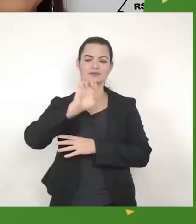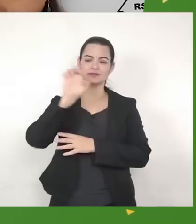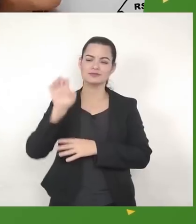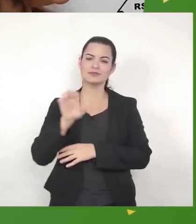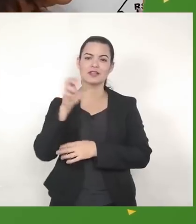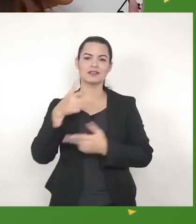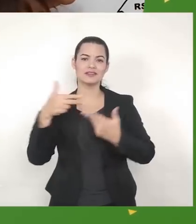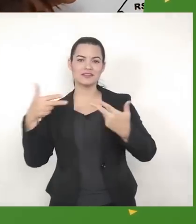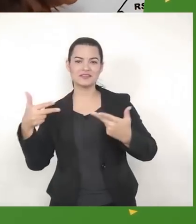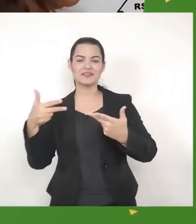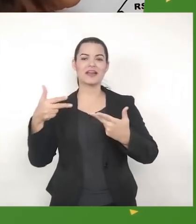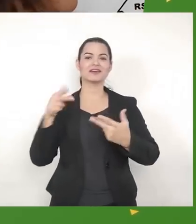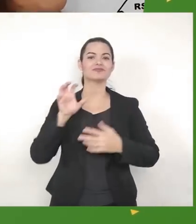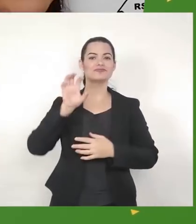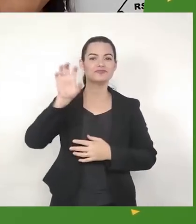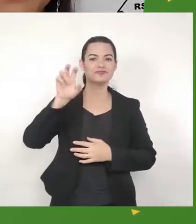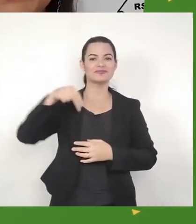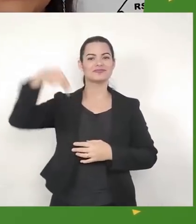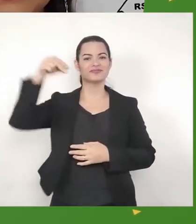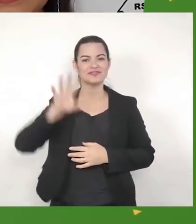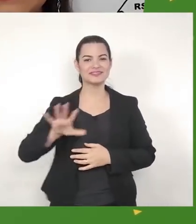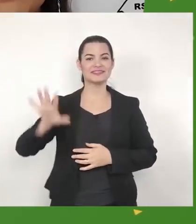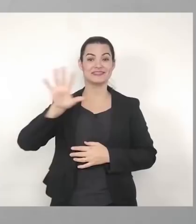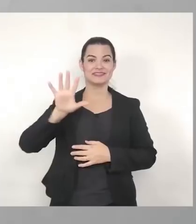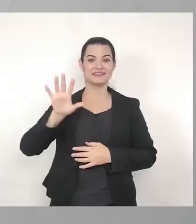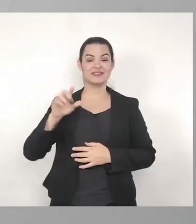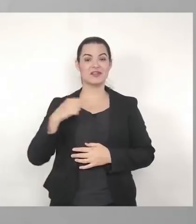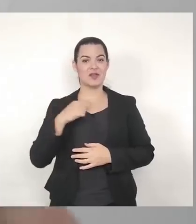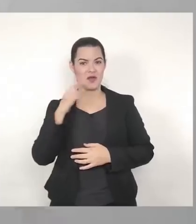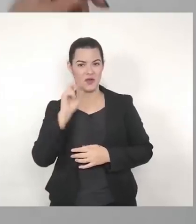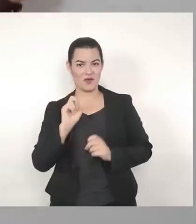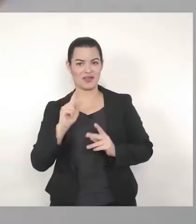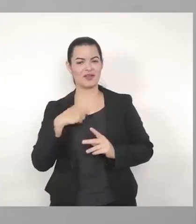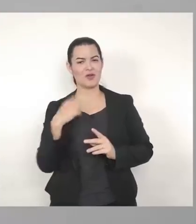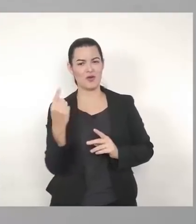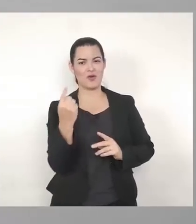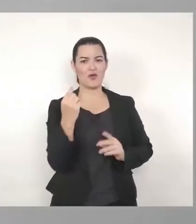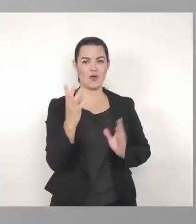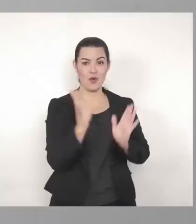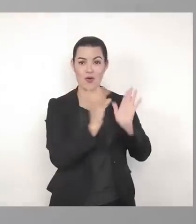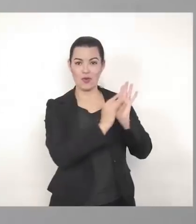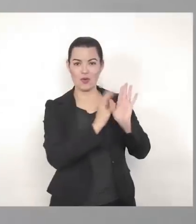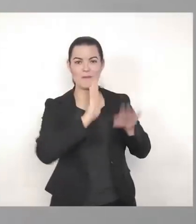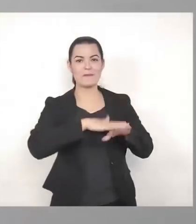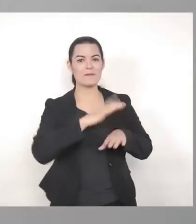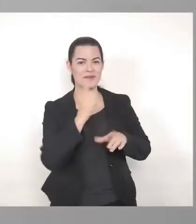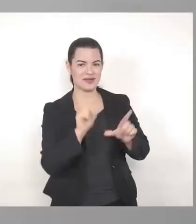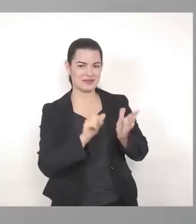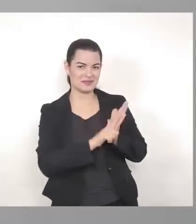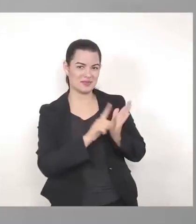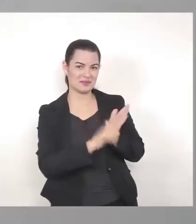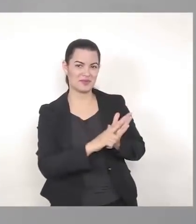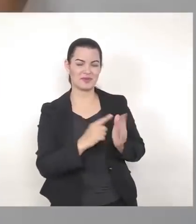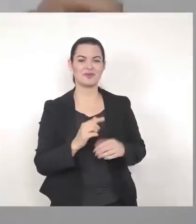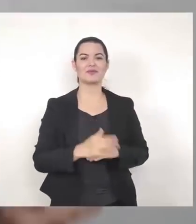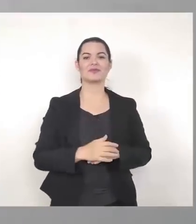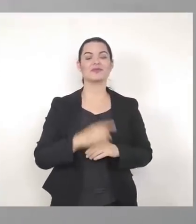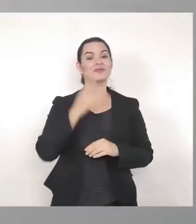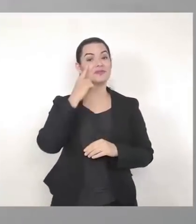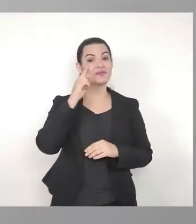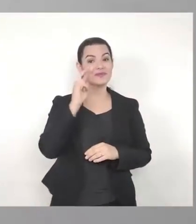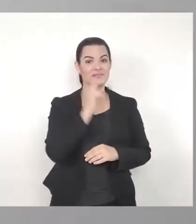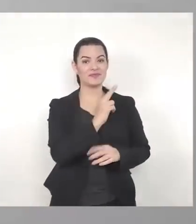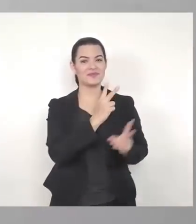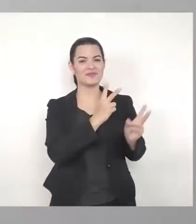de marcar aqui no meu mapa para vocês também. Eu coloquei mais um pedacinho de papel aqui em cima, de post-it,